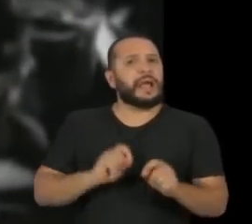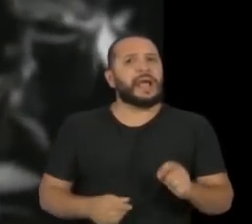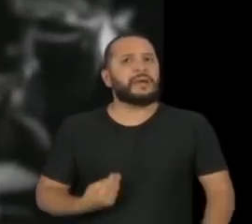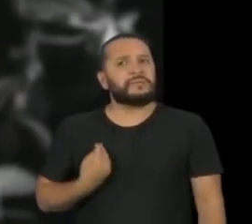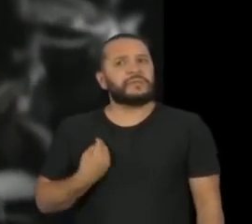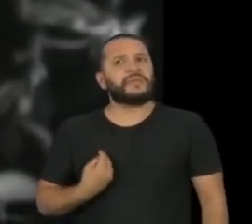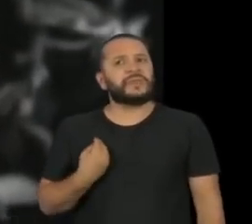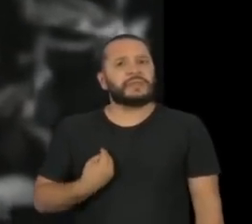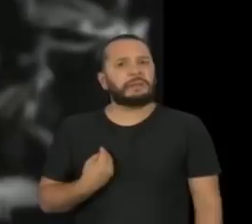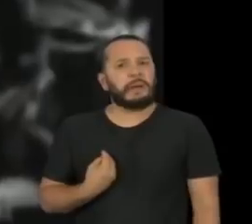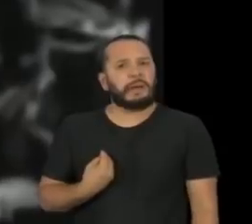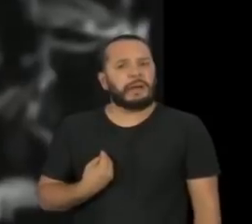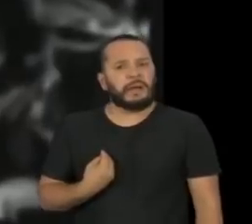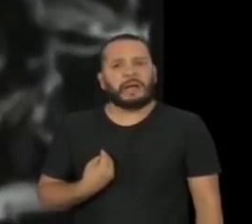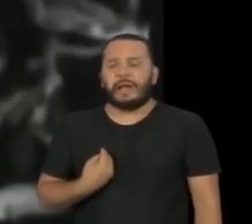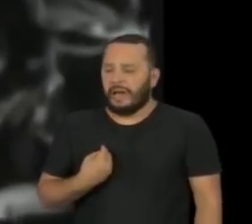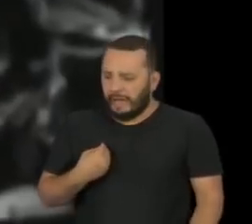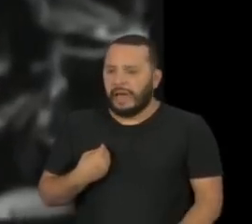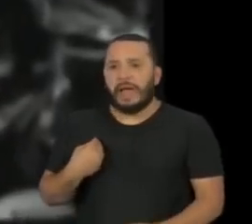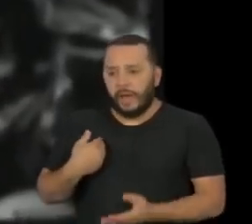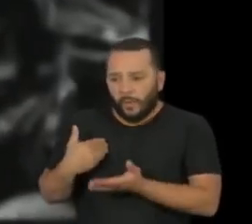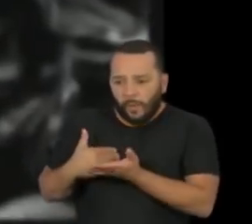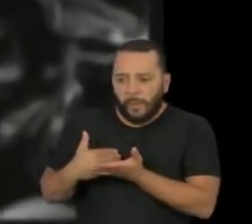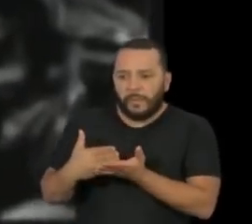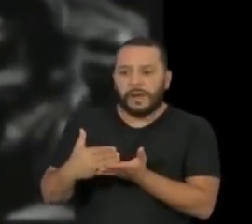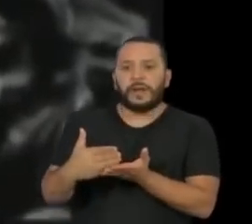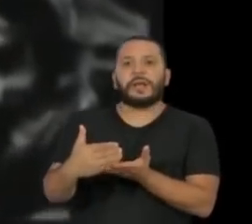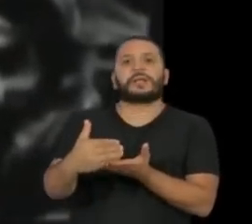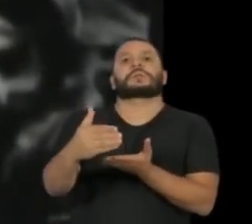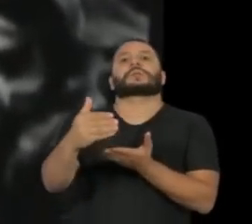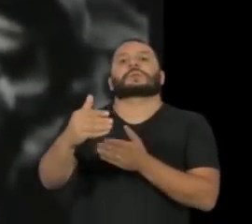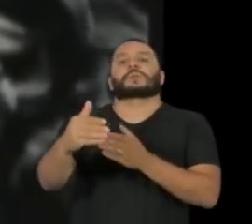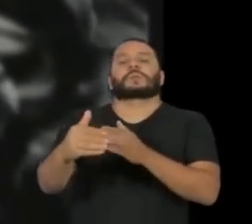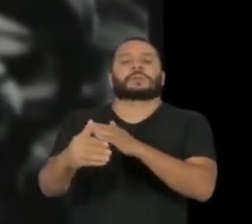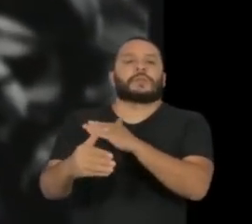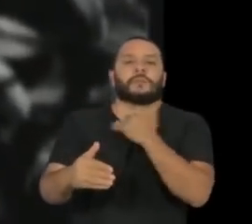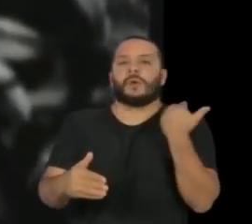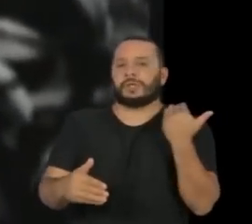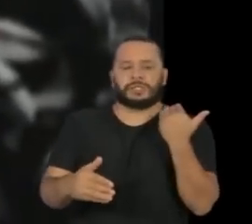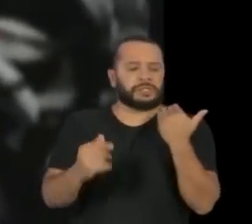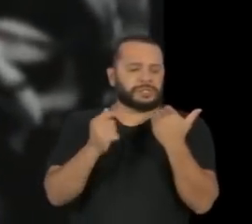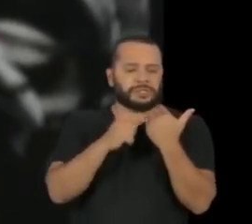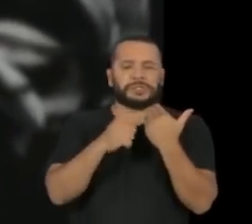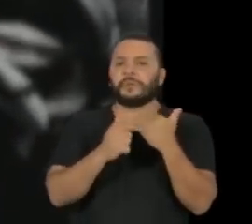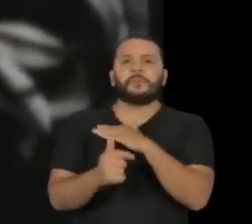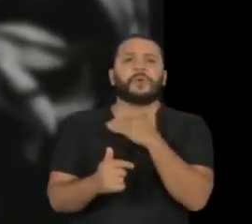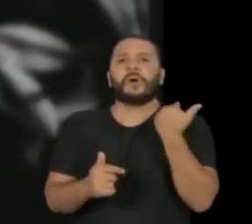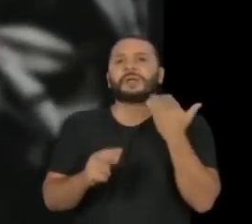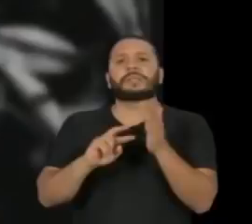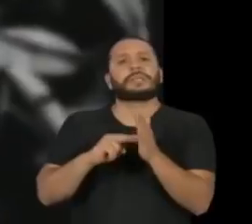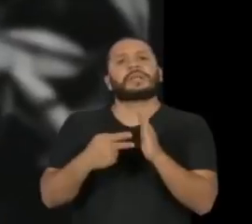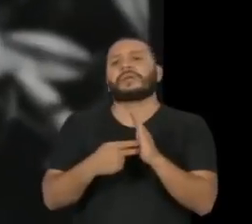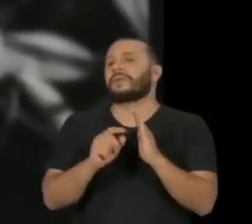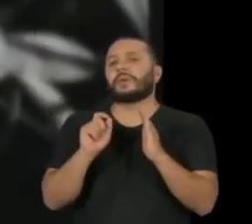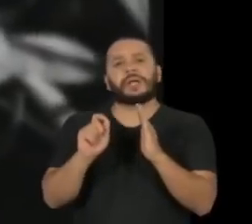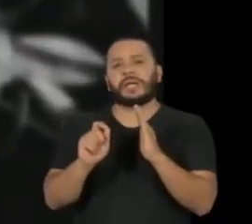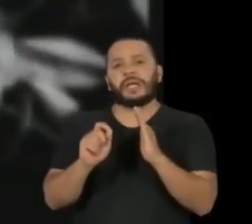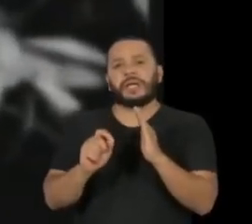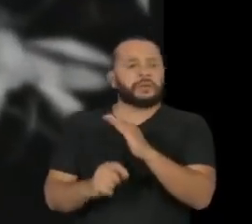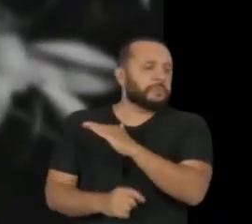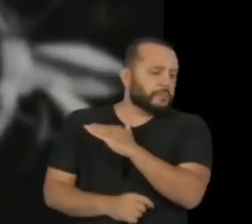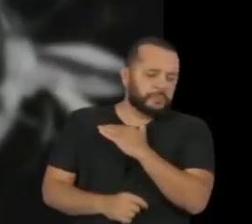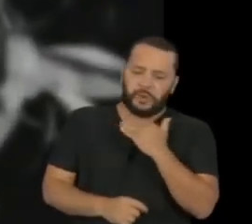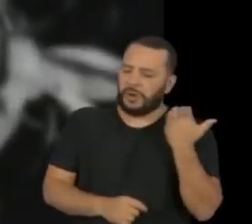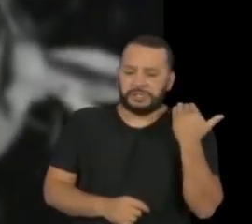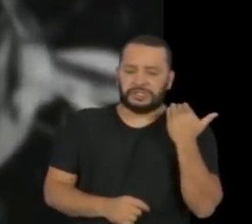É o princípio da morte. O que é a morte? É o fim